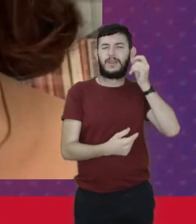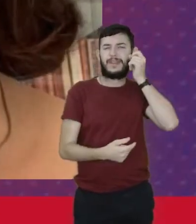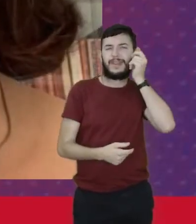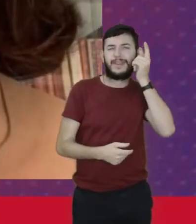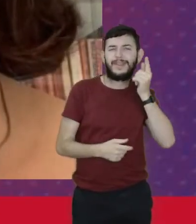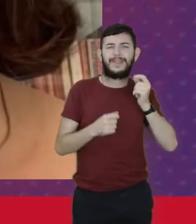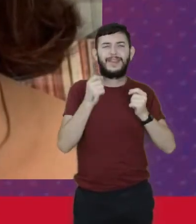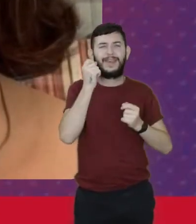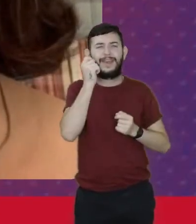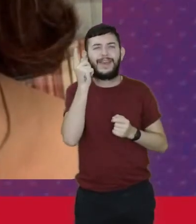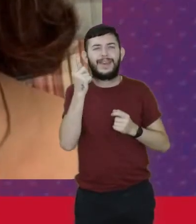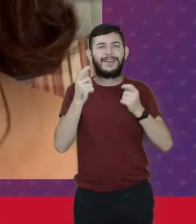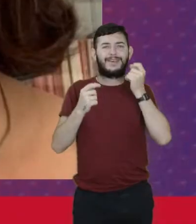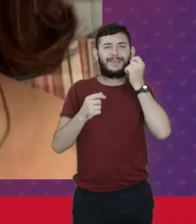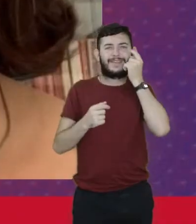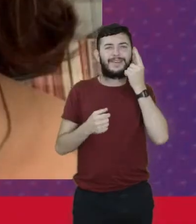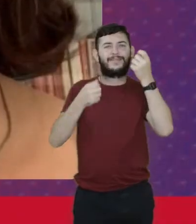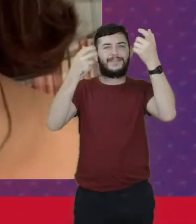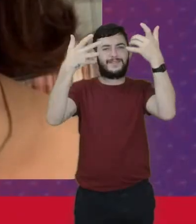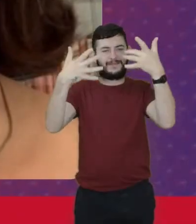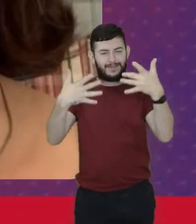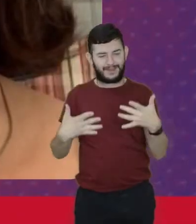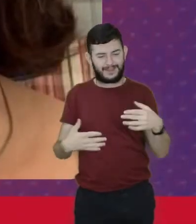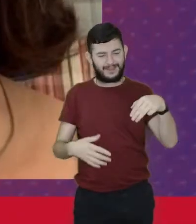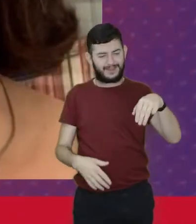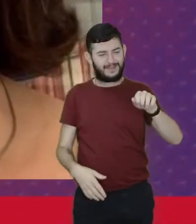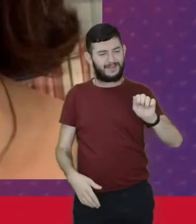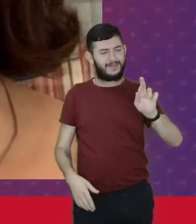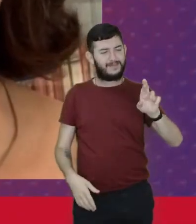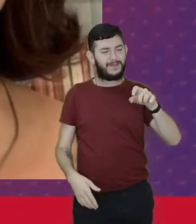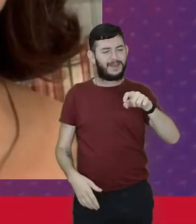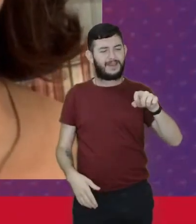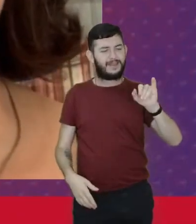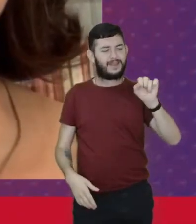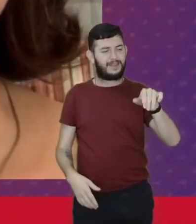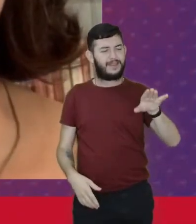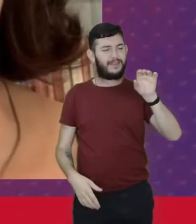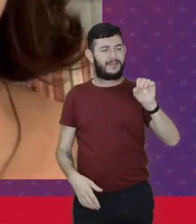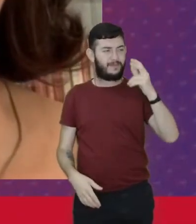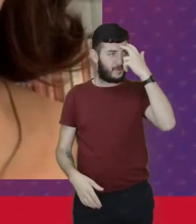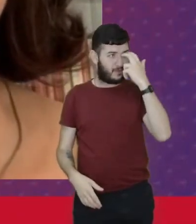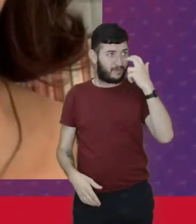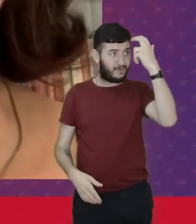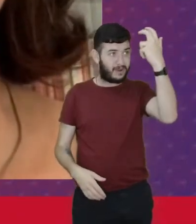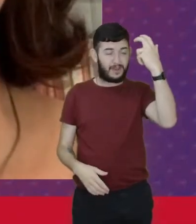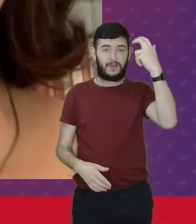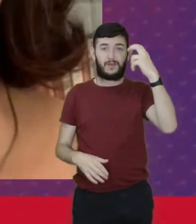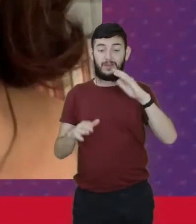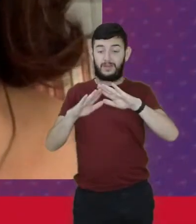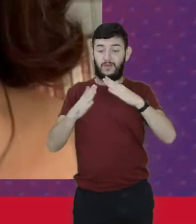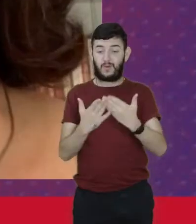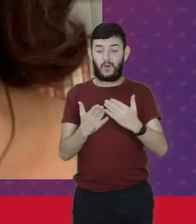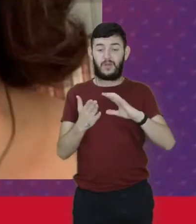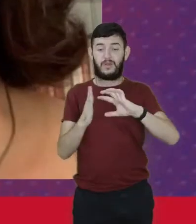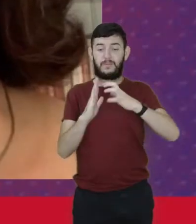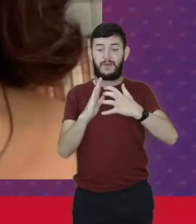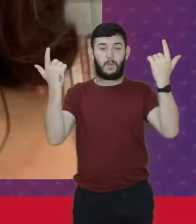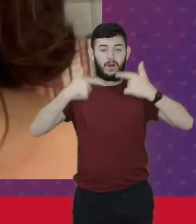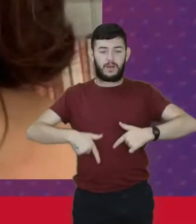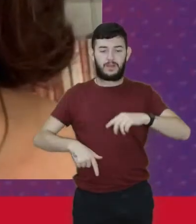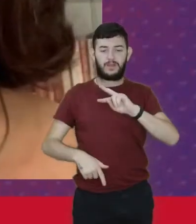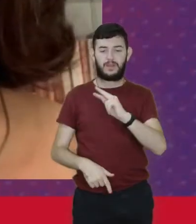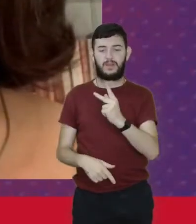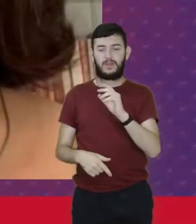ideias que eu me referi, do marxismo cultural, da escola sem partido, da